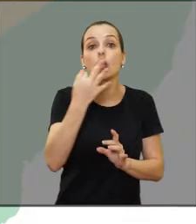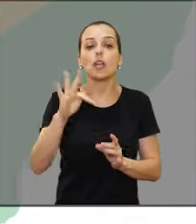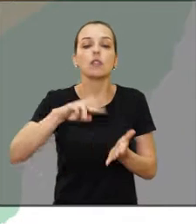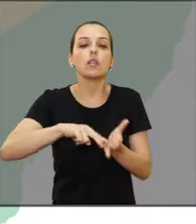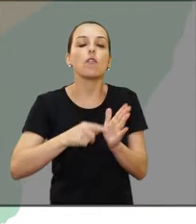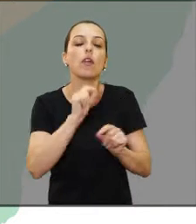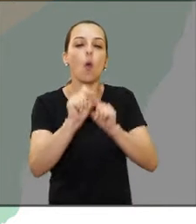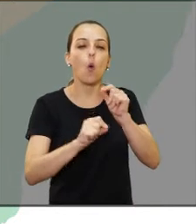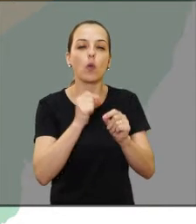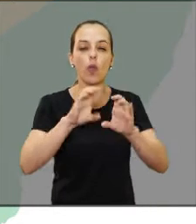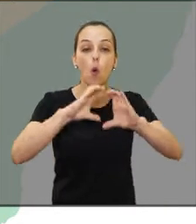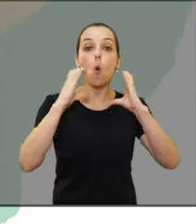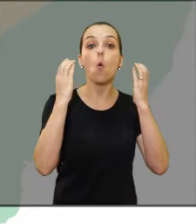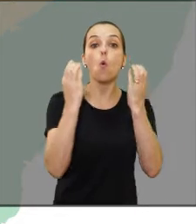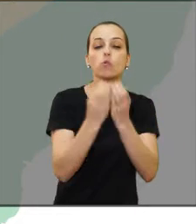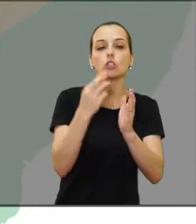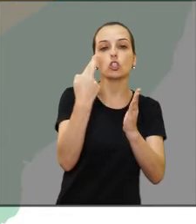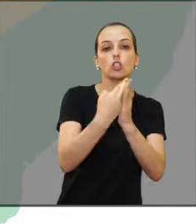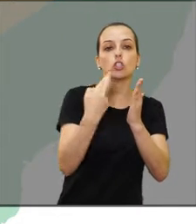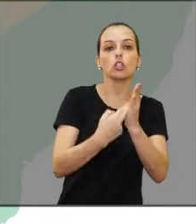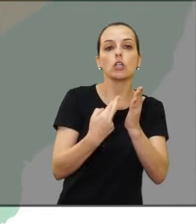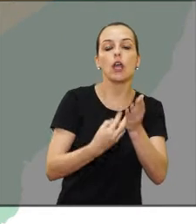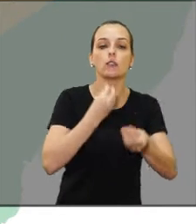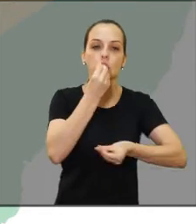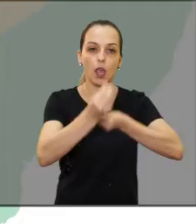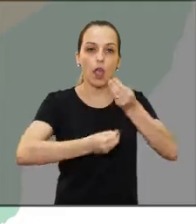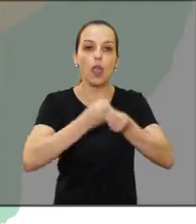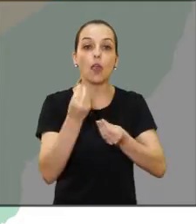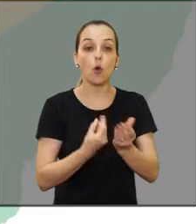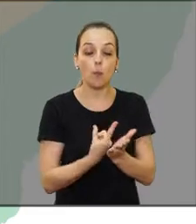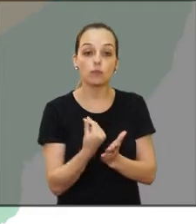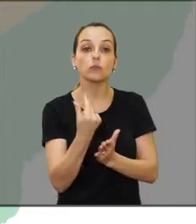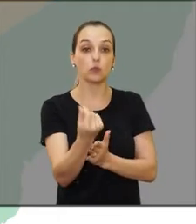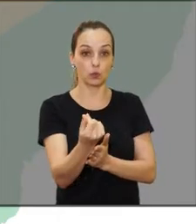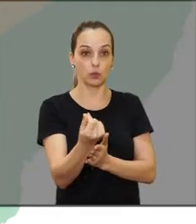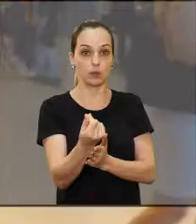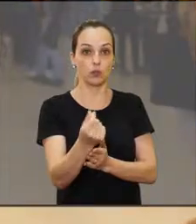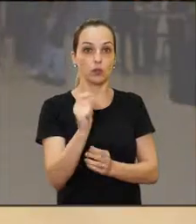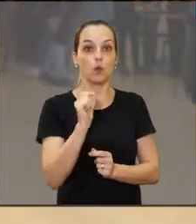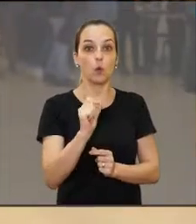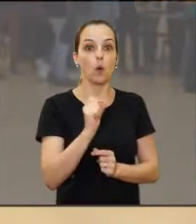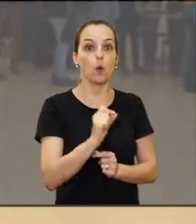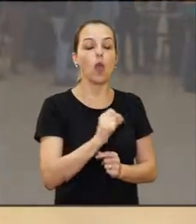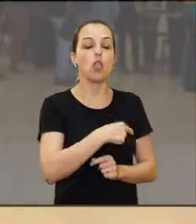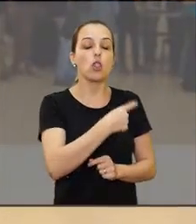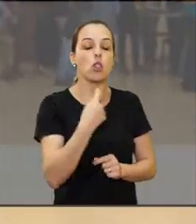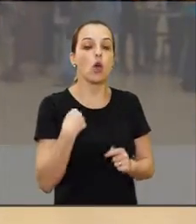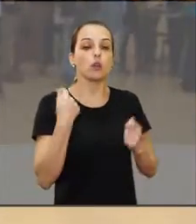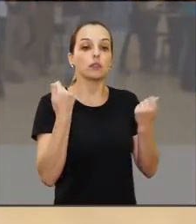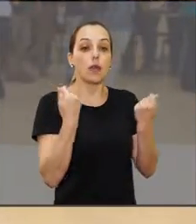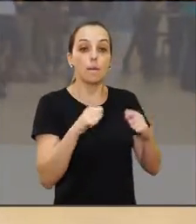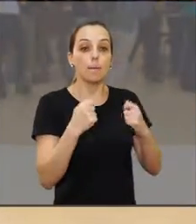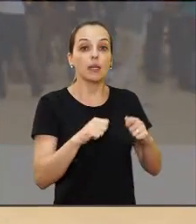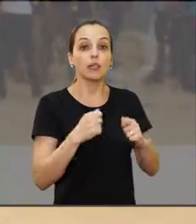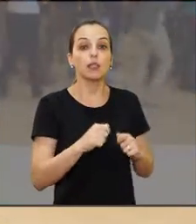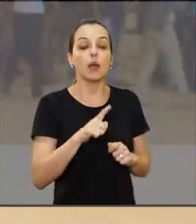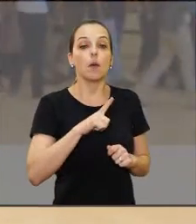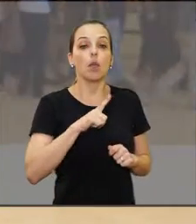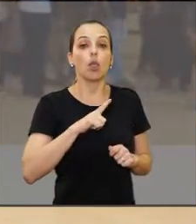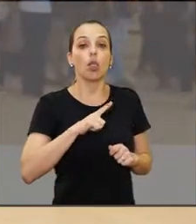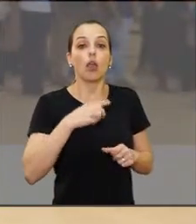é o conjunto de regras sobre quem faz o quê e com que fonte de arrecadação. Nós temos que buscar a eficiência dos municípios,